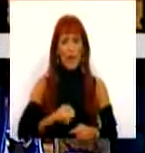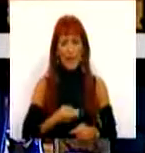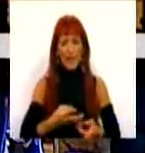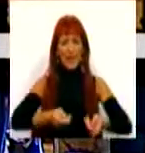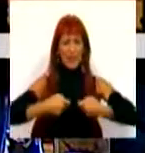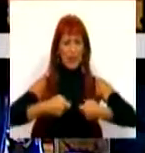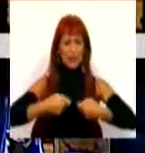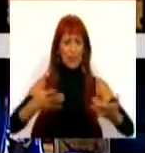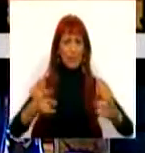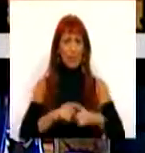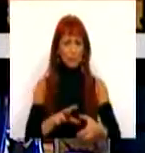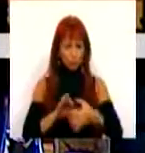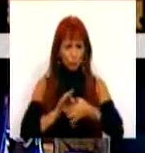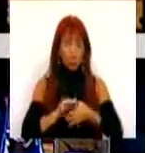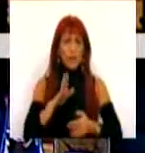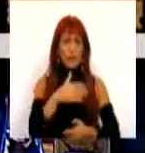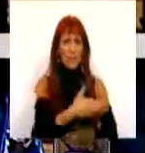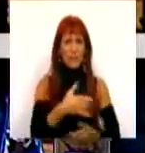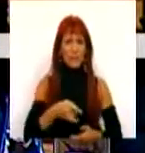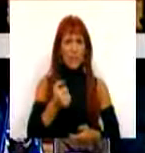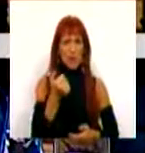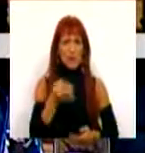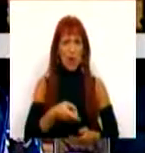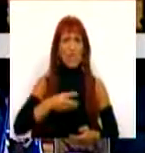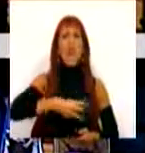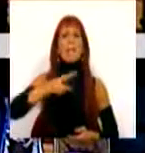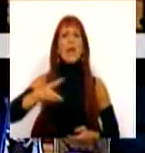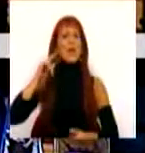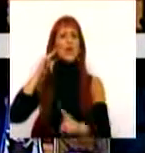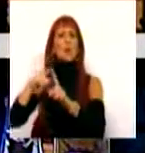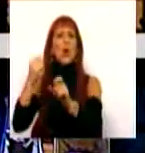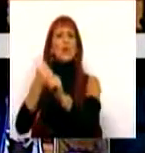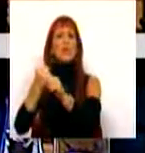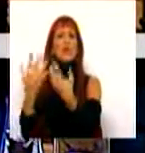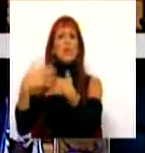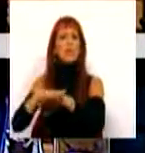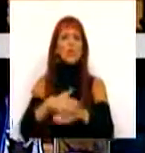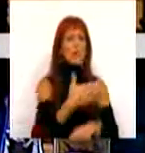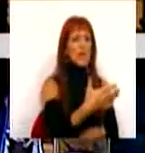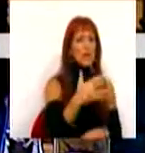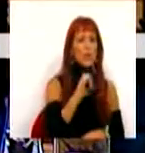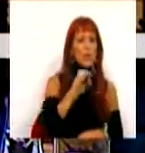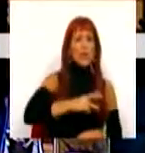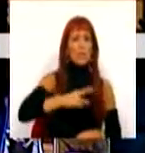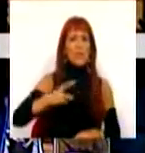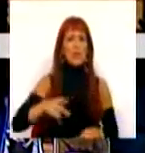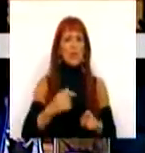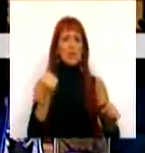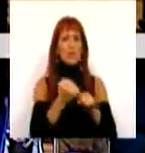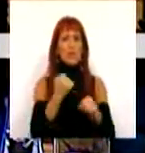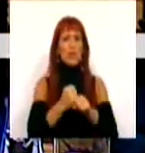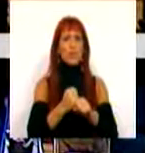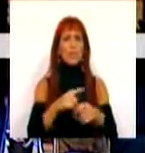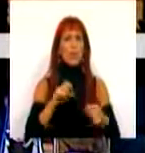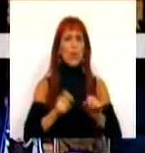despesa consolidada, 1.959 milhões destinam-se aos serviços integrados, 118 milhões aos serviços e